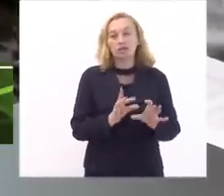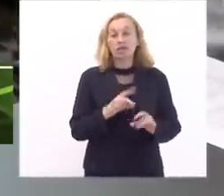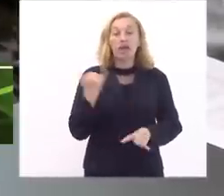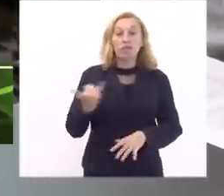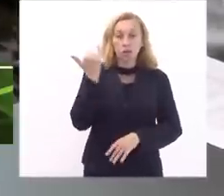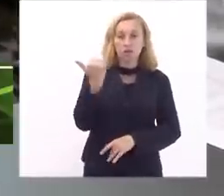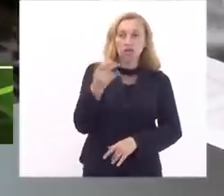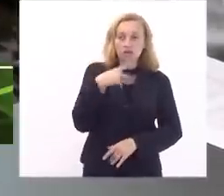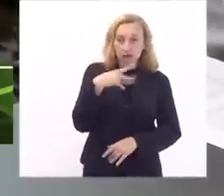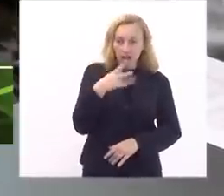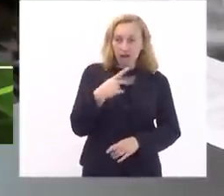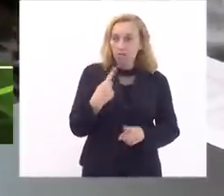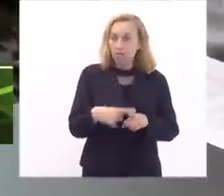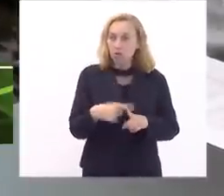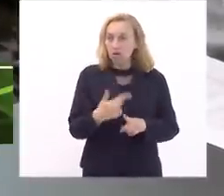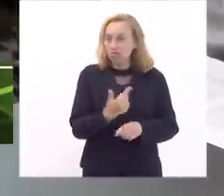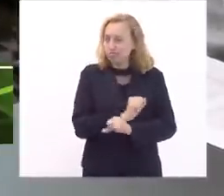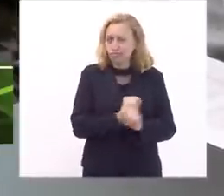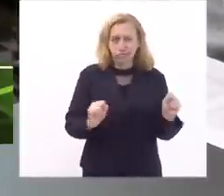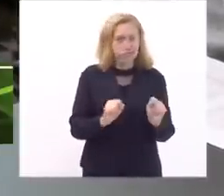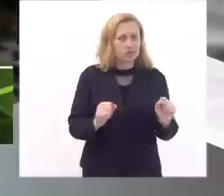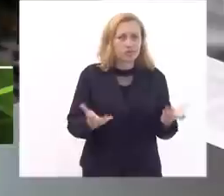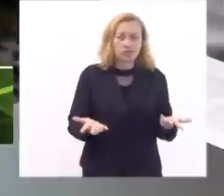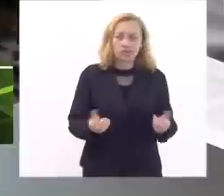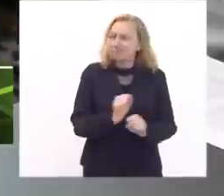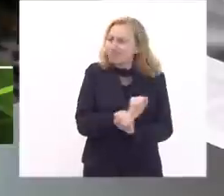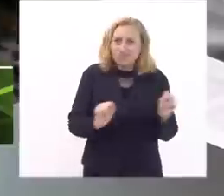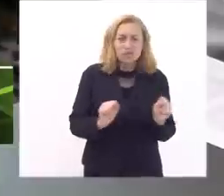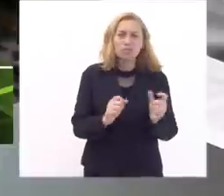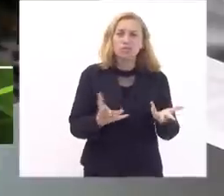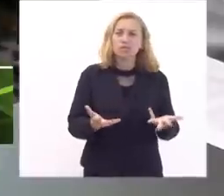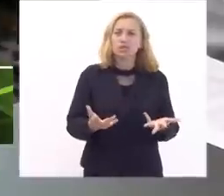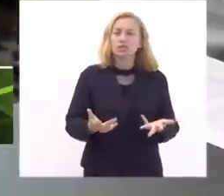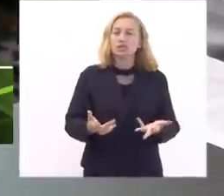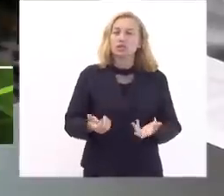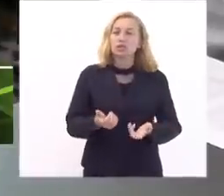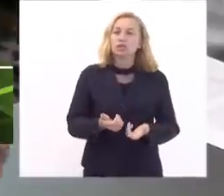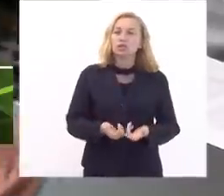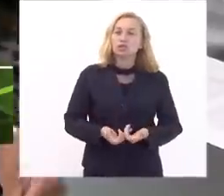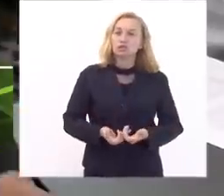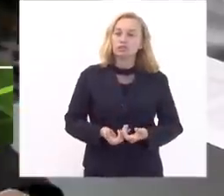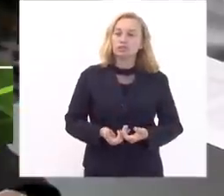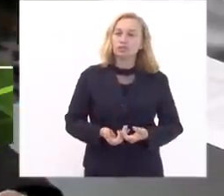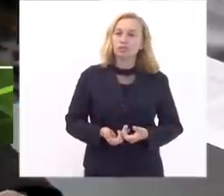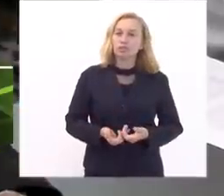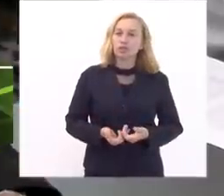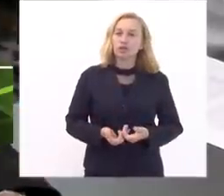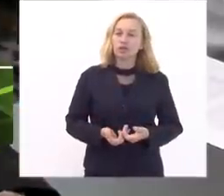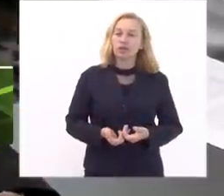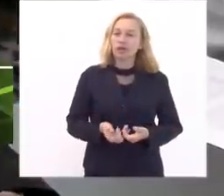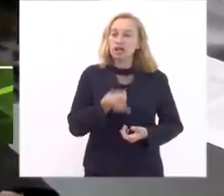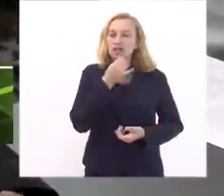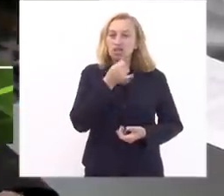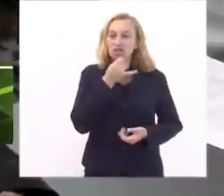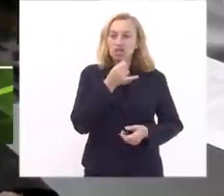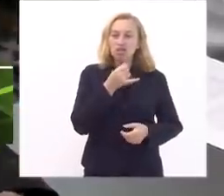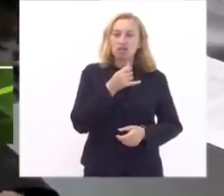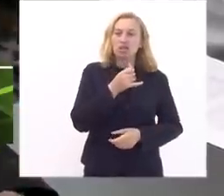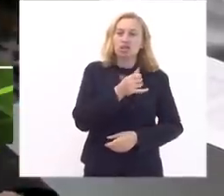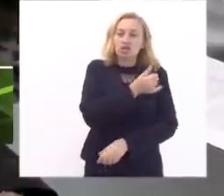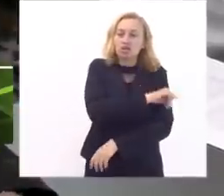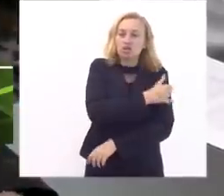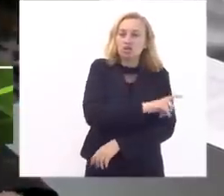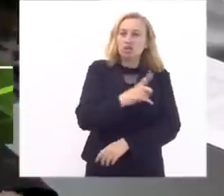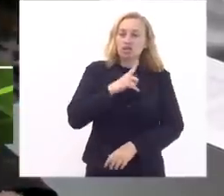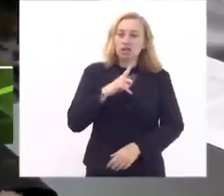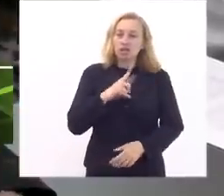importante questionar isso, porque não é possível. Não é possível o tamanho do abismo que o Rio de Janeiro se encontra com o